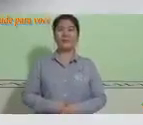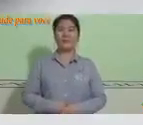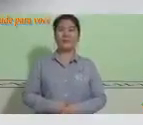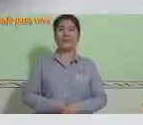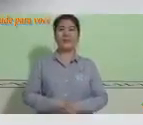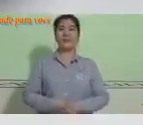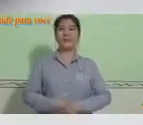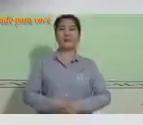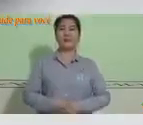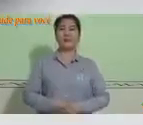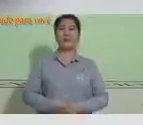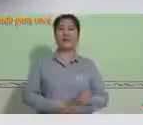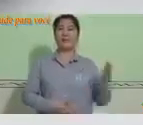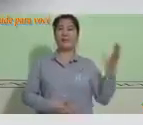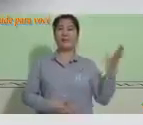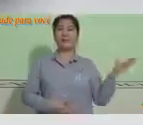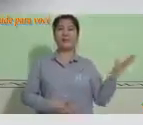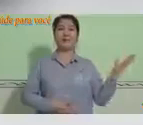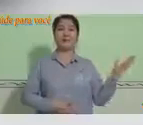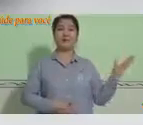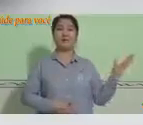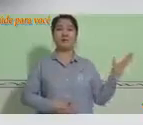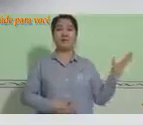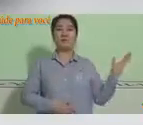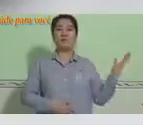vírgula, falta de ar, vírgula, náuseas ou suor.